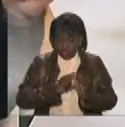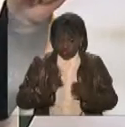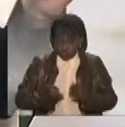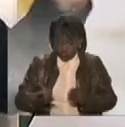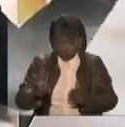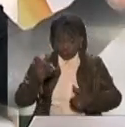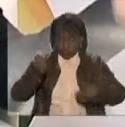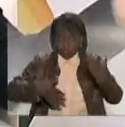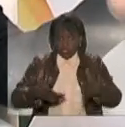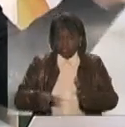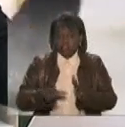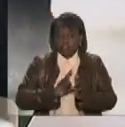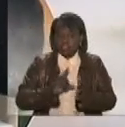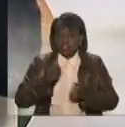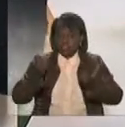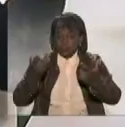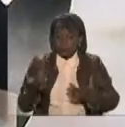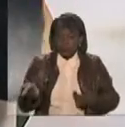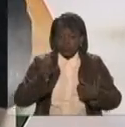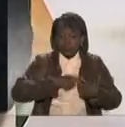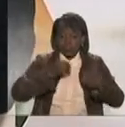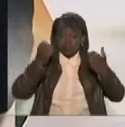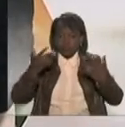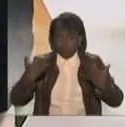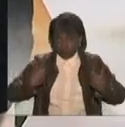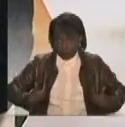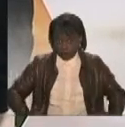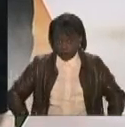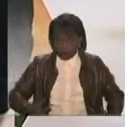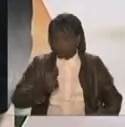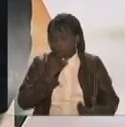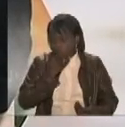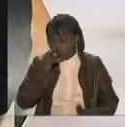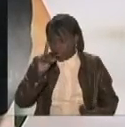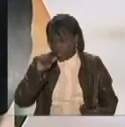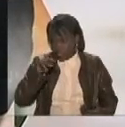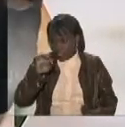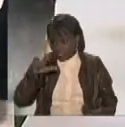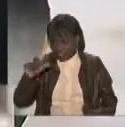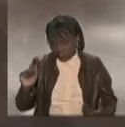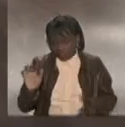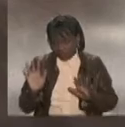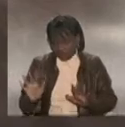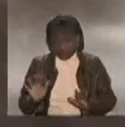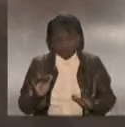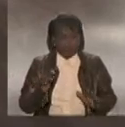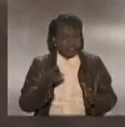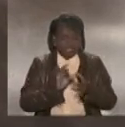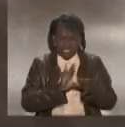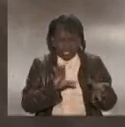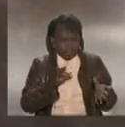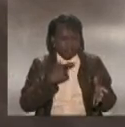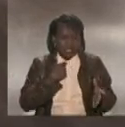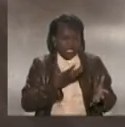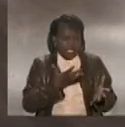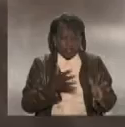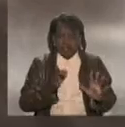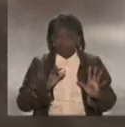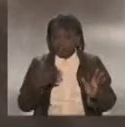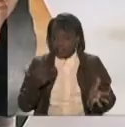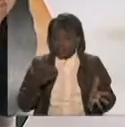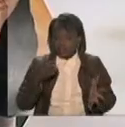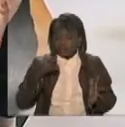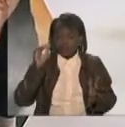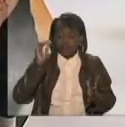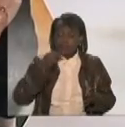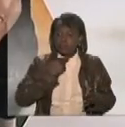da gente avançar nisso, eu queria só voltar na coisa do corpo, Daniela, me desculpa. Claro, vamos, mas quantas vezes você quiser. Eu acho que assim,